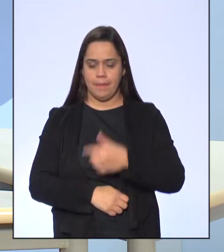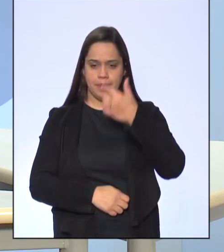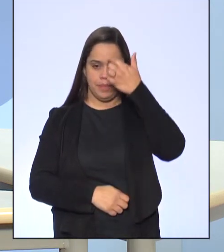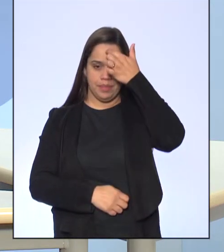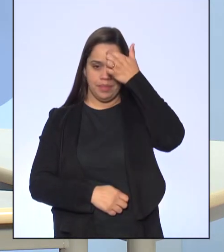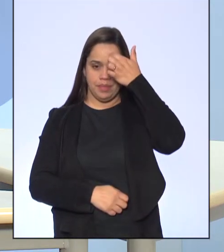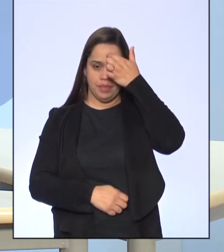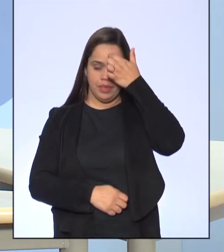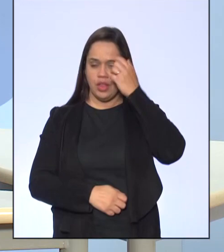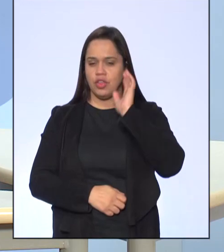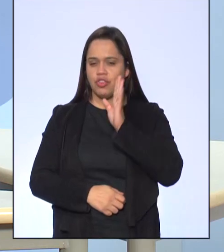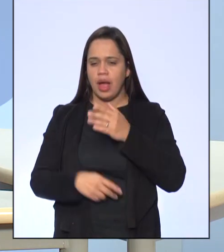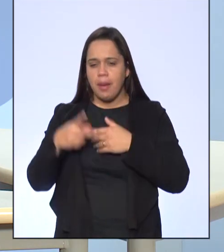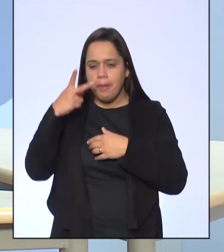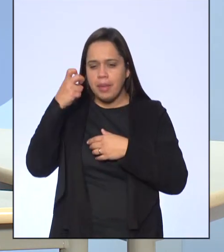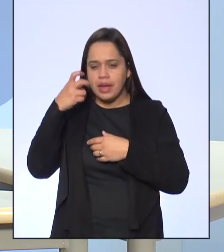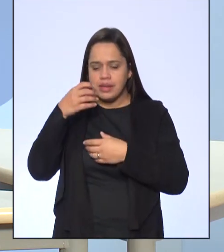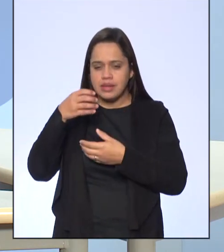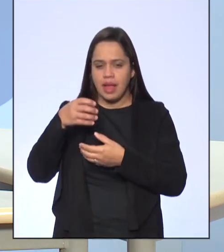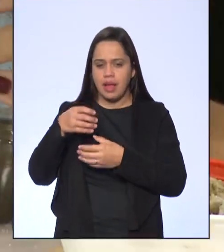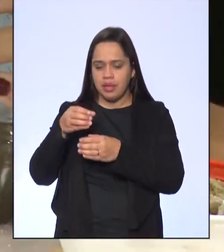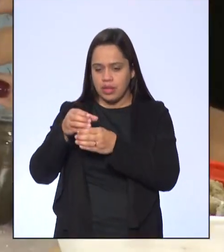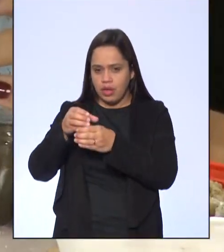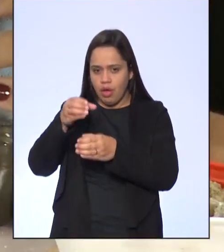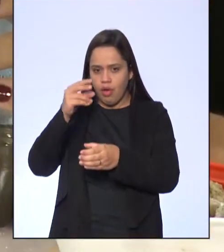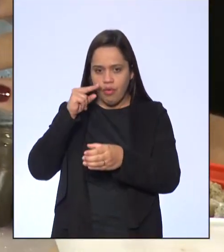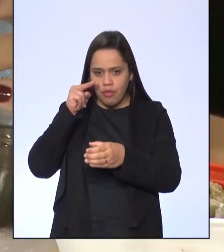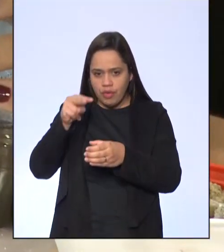Ó, dá para ver já a água saindo.